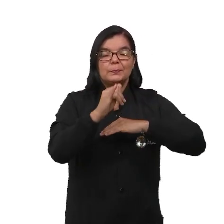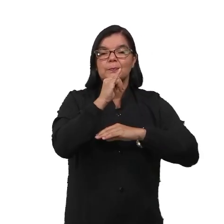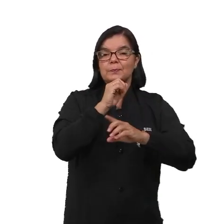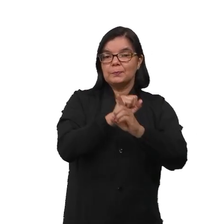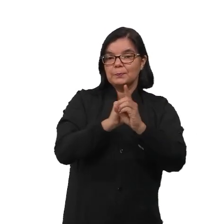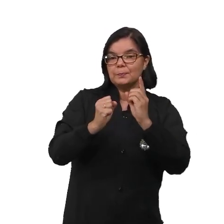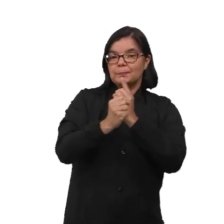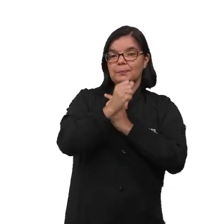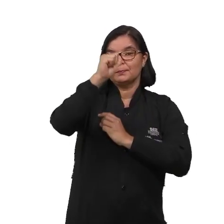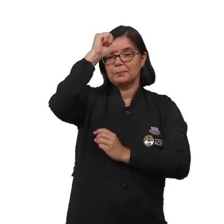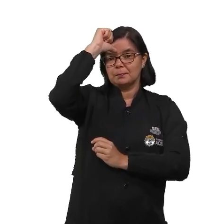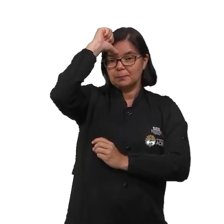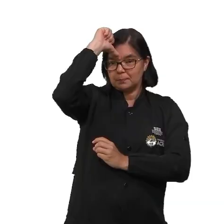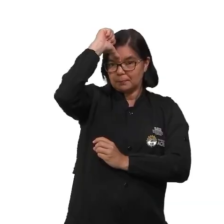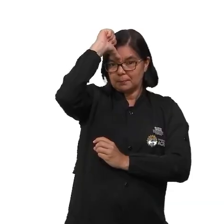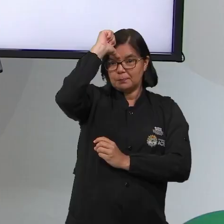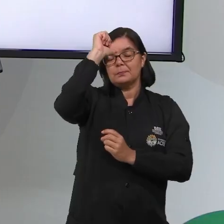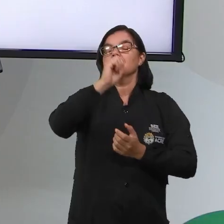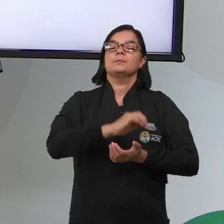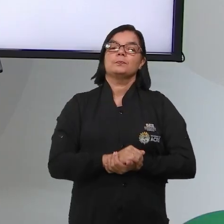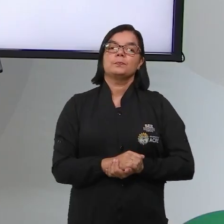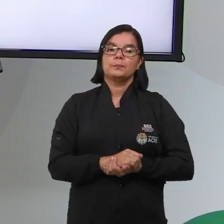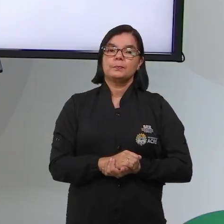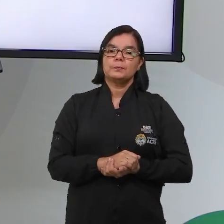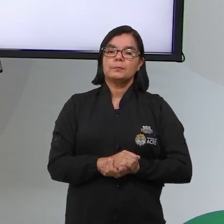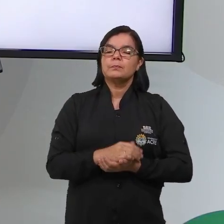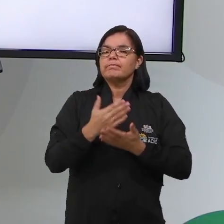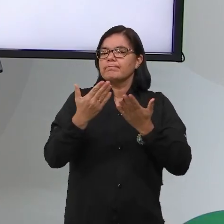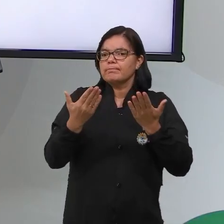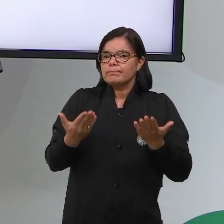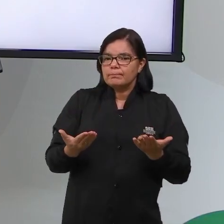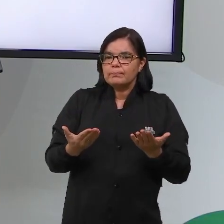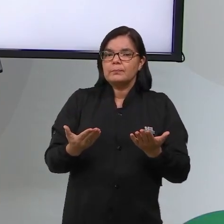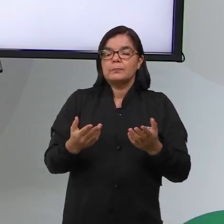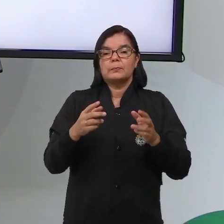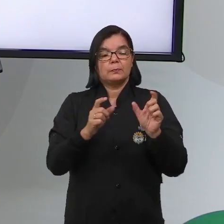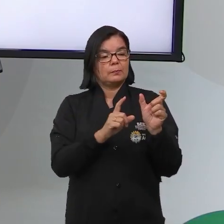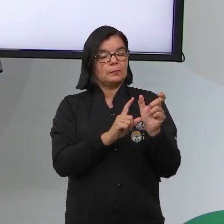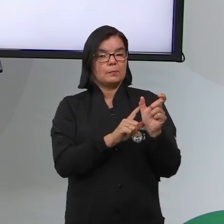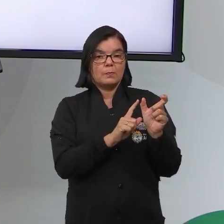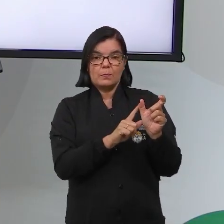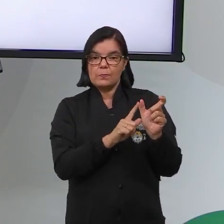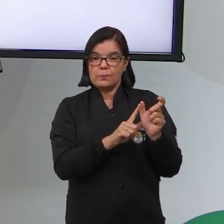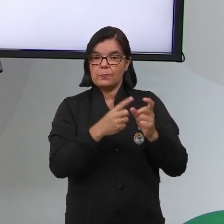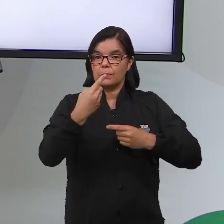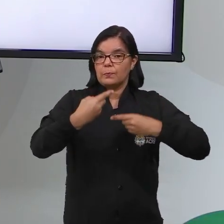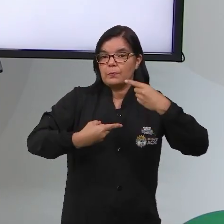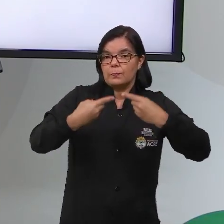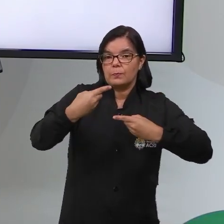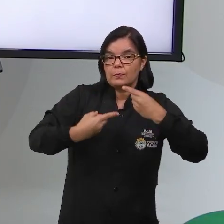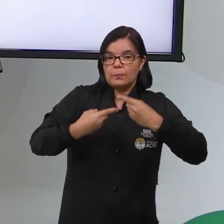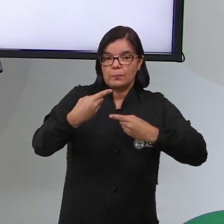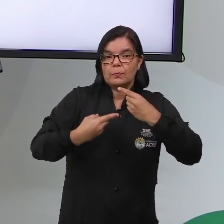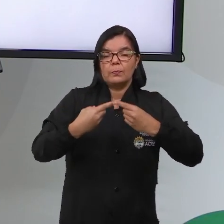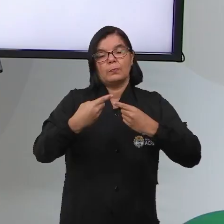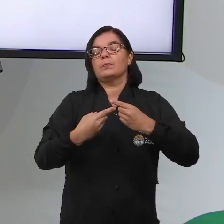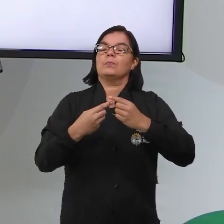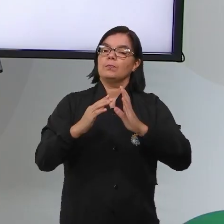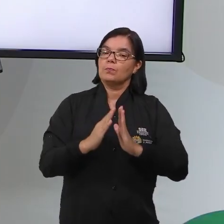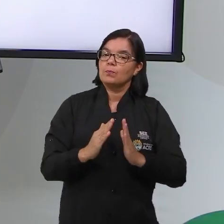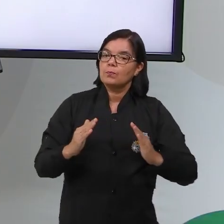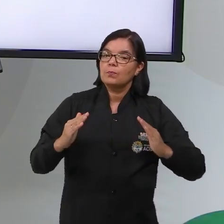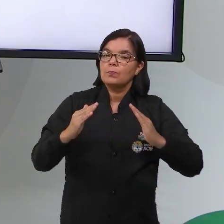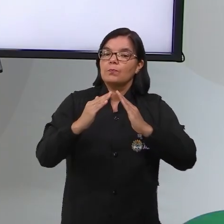exemplo, sociedade indiana. Então, esse termo, essa discussão a respeito da